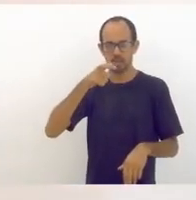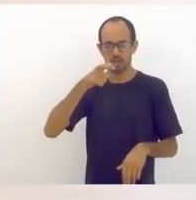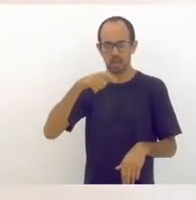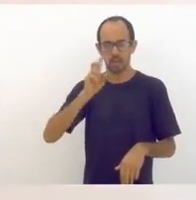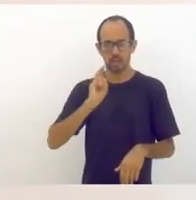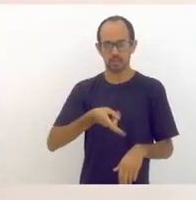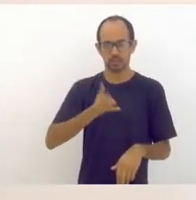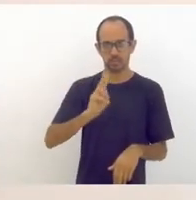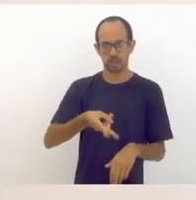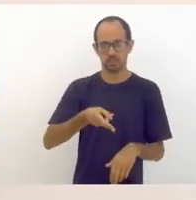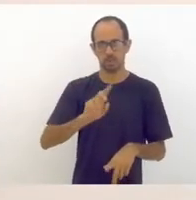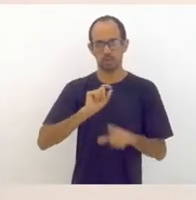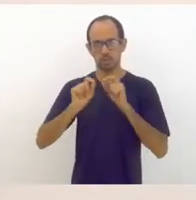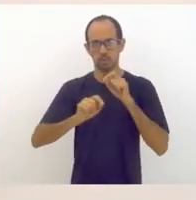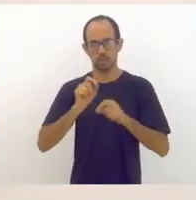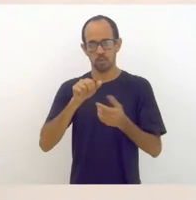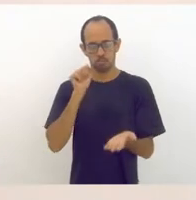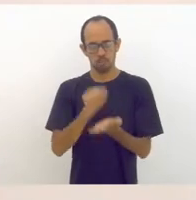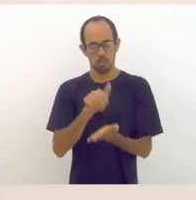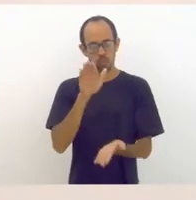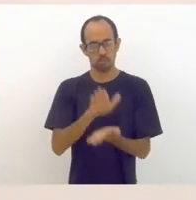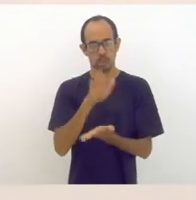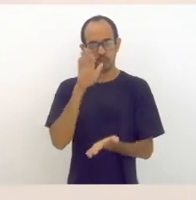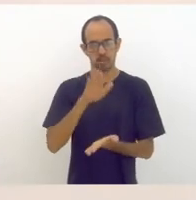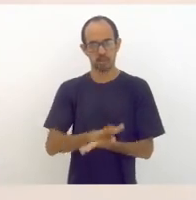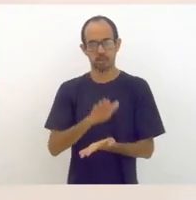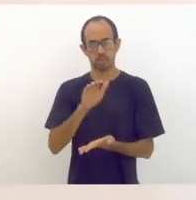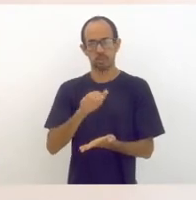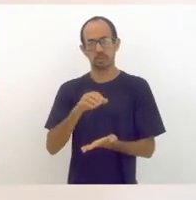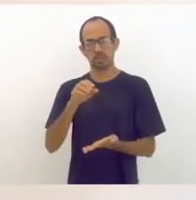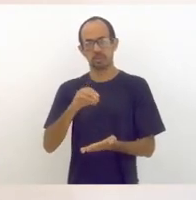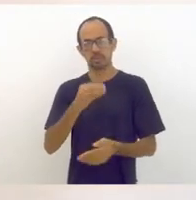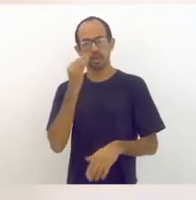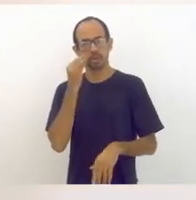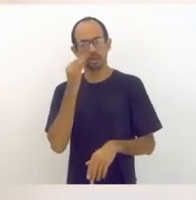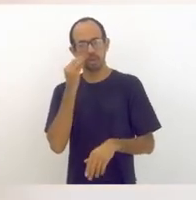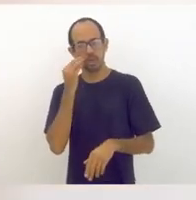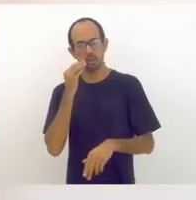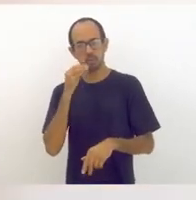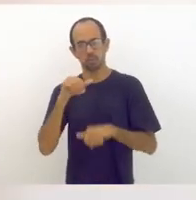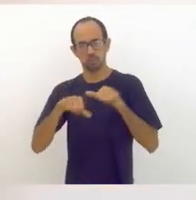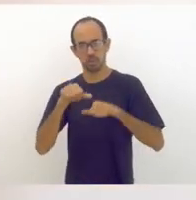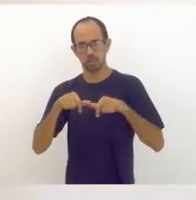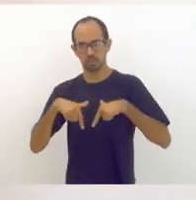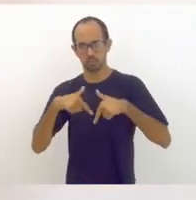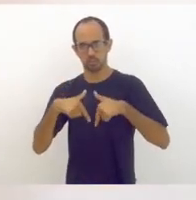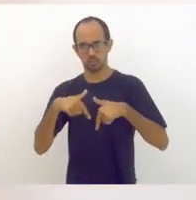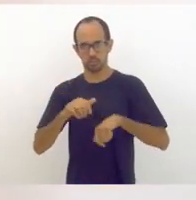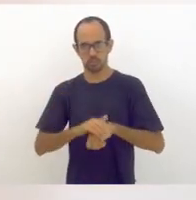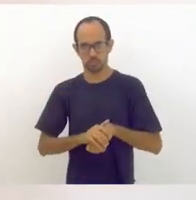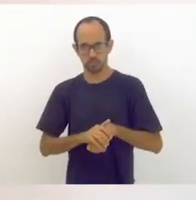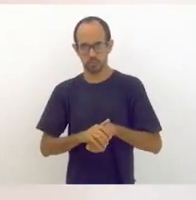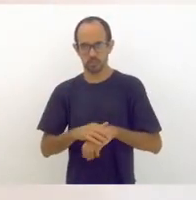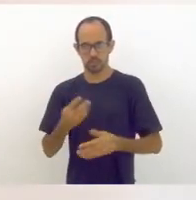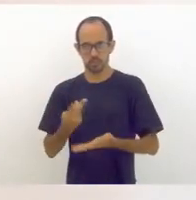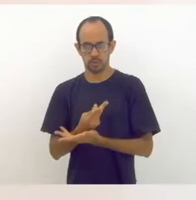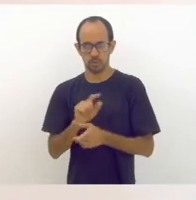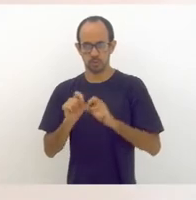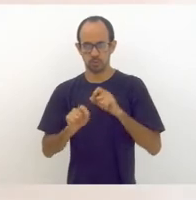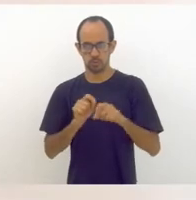sistematicamente multada, tendo termos de acordo de conduta, e ela não cumpre. E aí o que acontece? Por